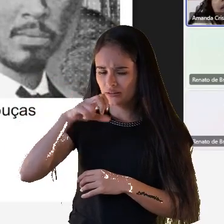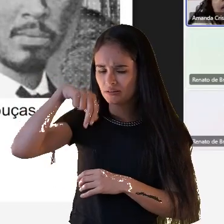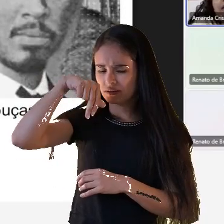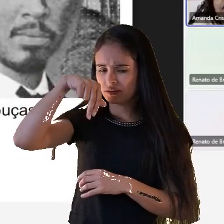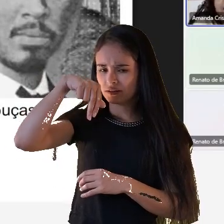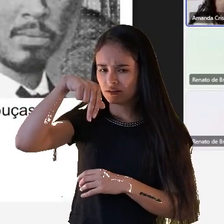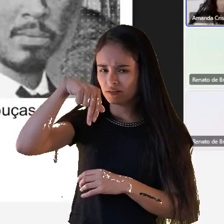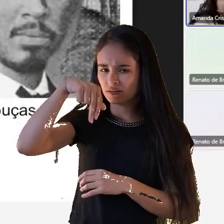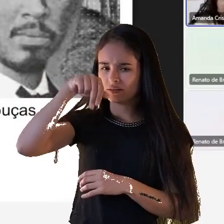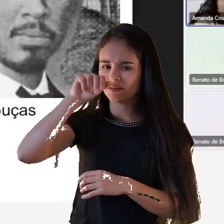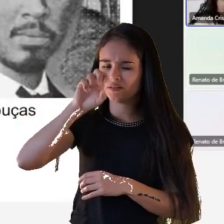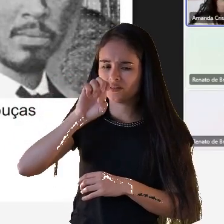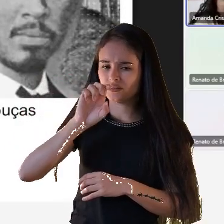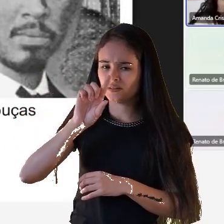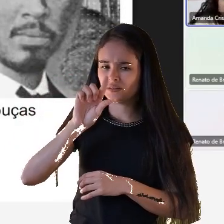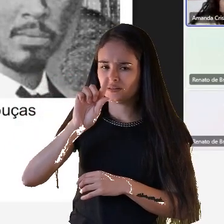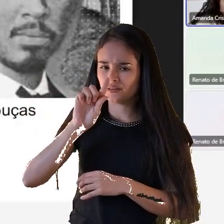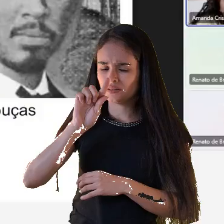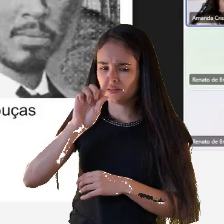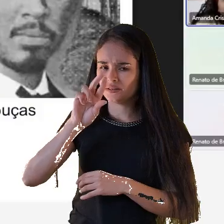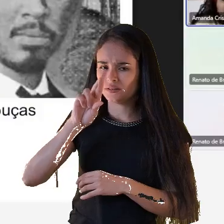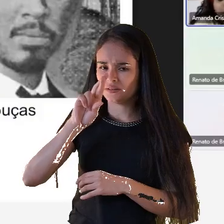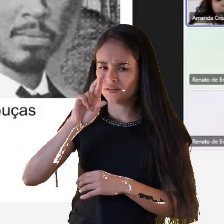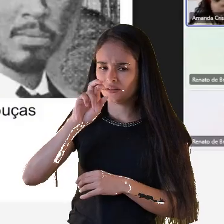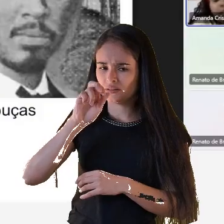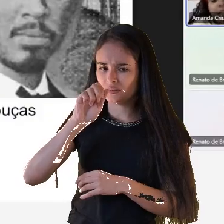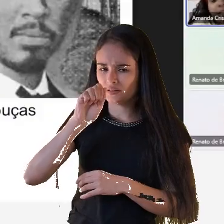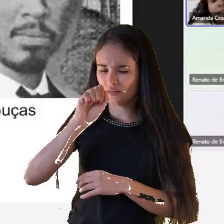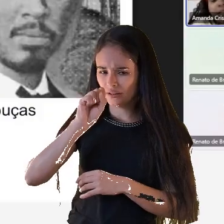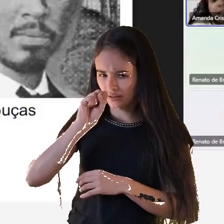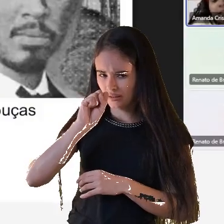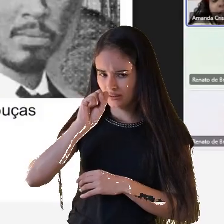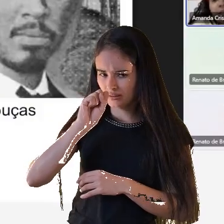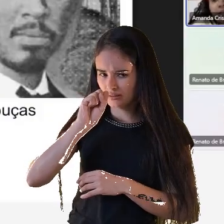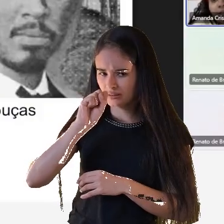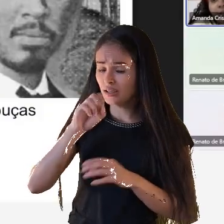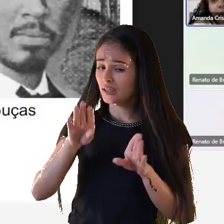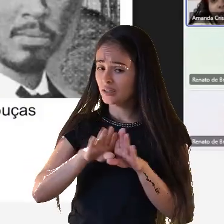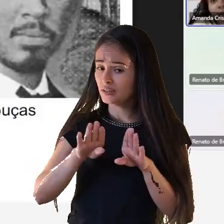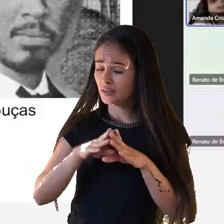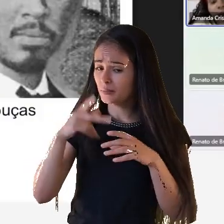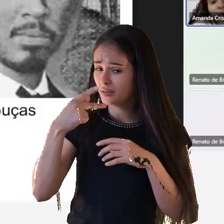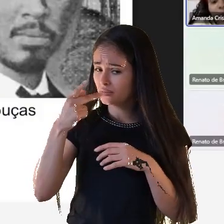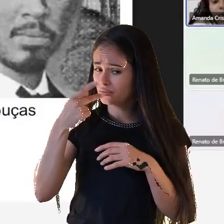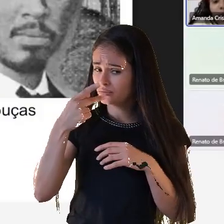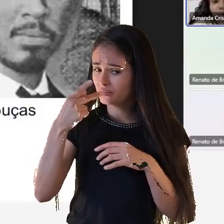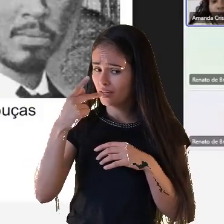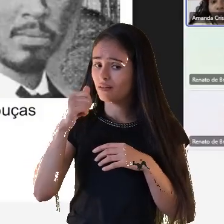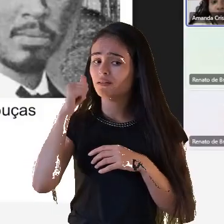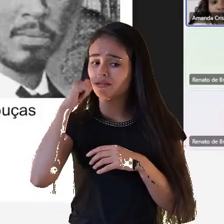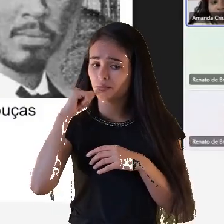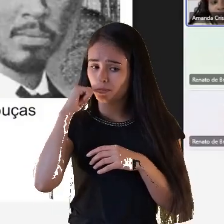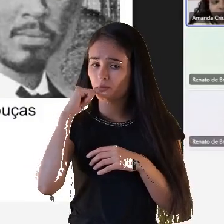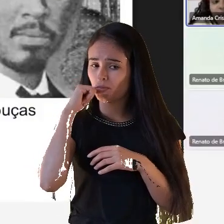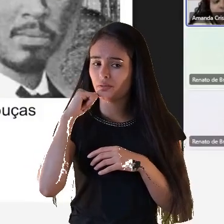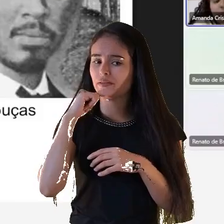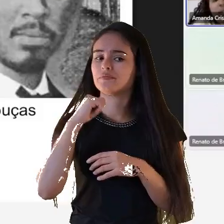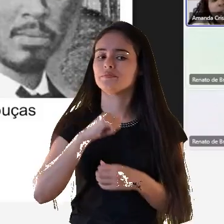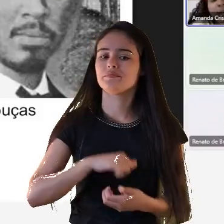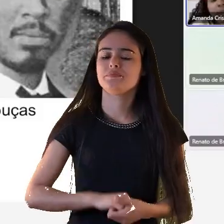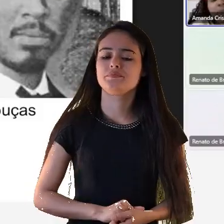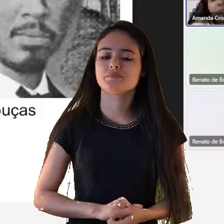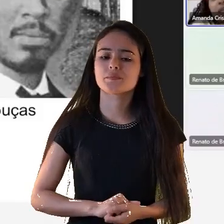né? Que não eram paranaenses, mas eles assinam uma obra muito importante